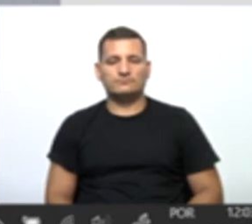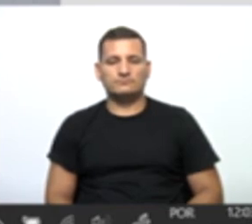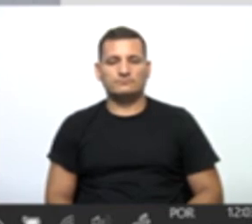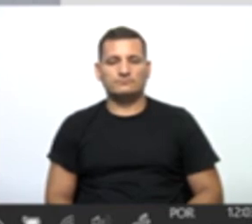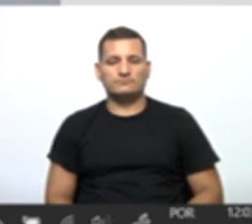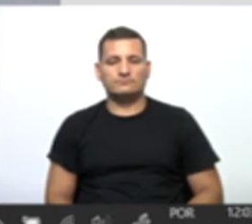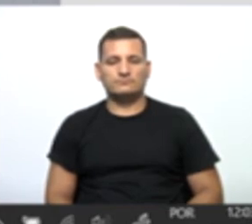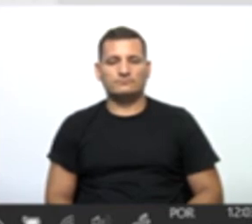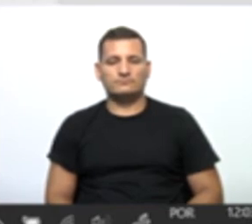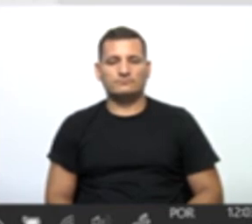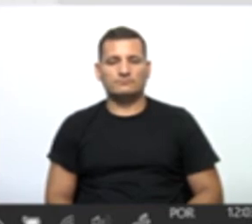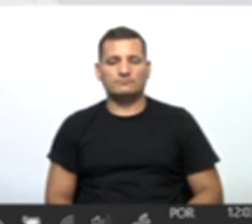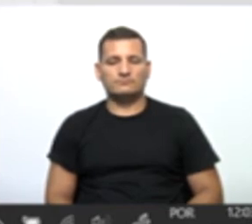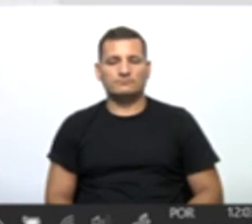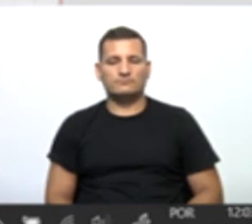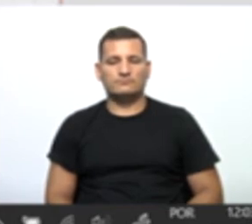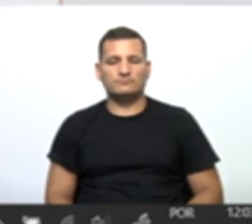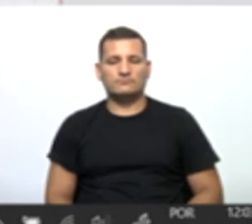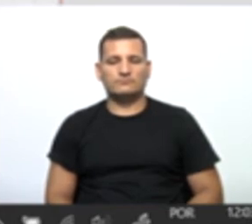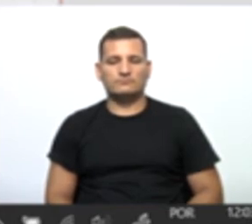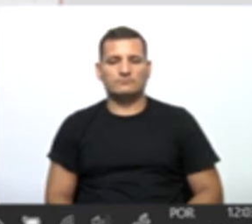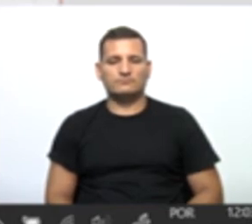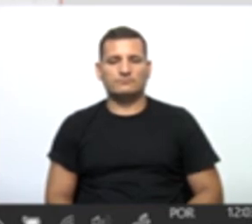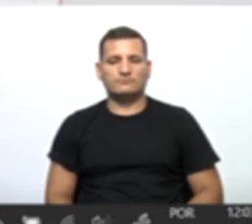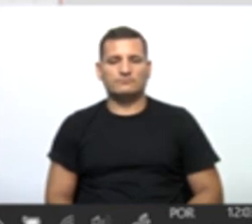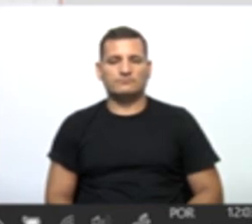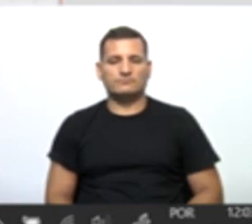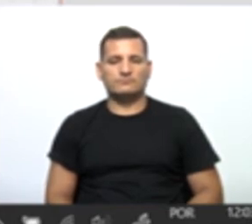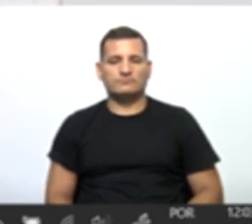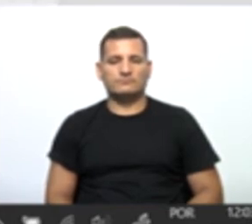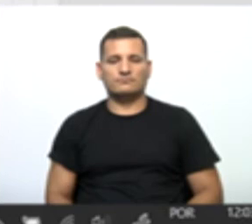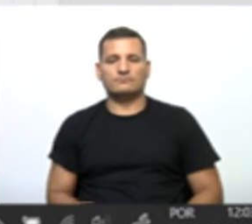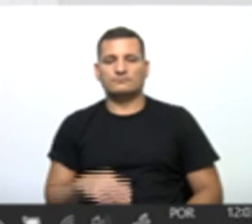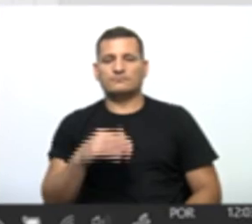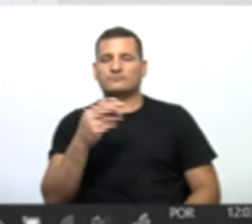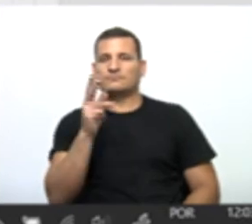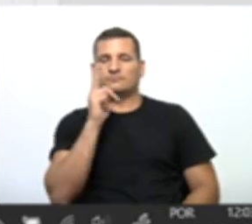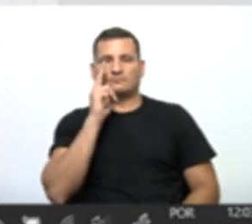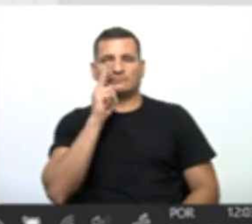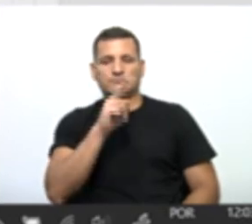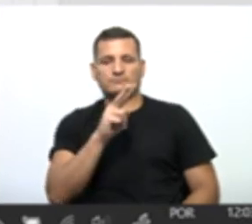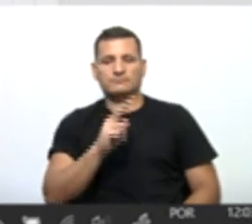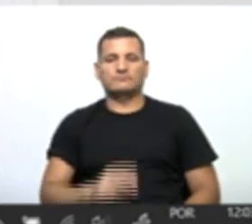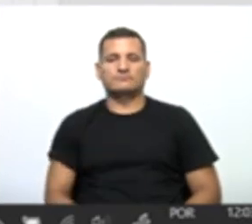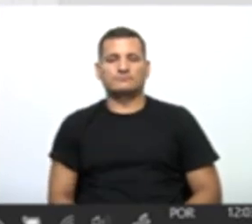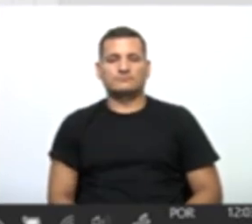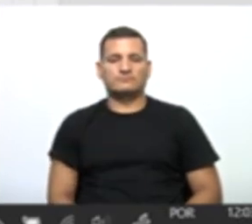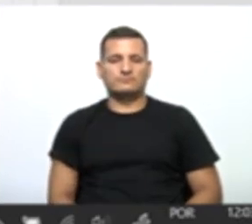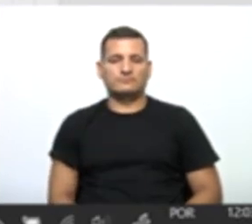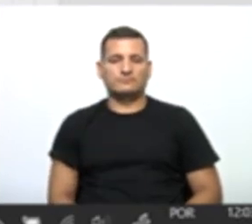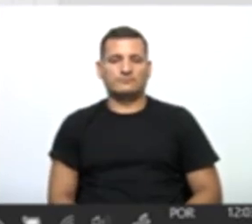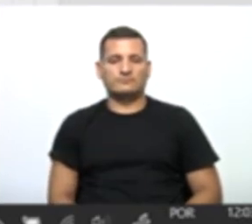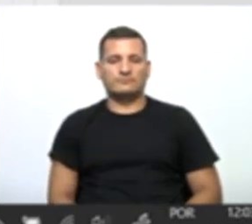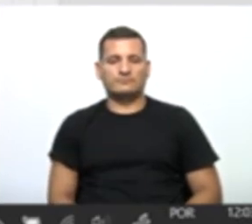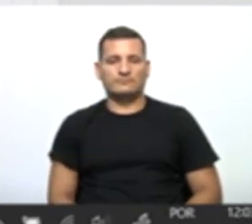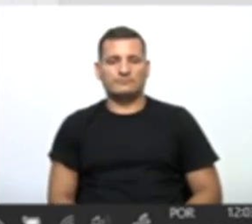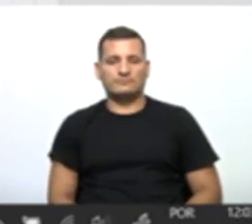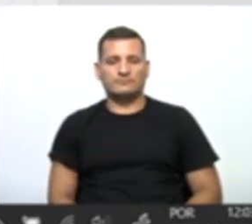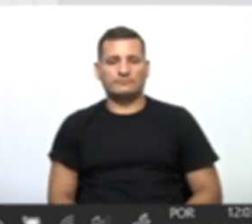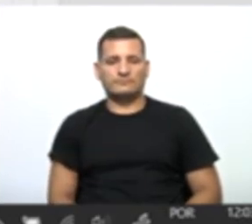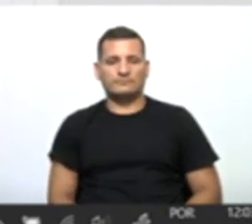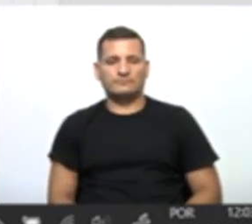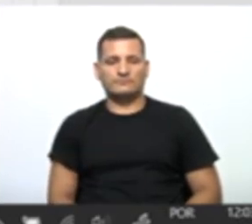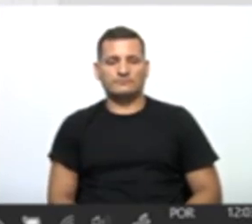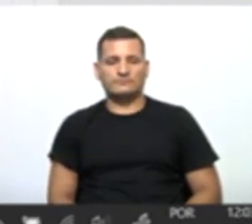resultado. Boa. Então veja bem aqui. Você, que está na minha equipe,